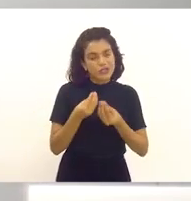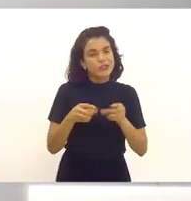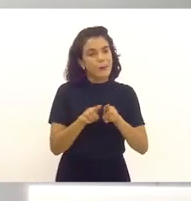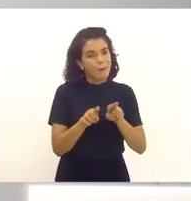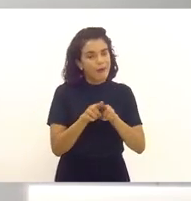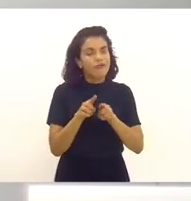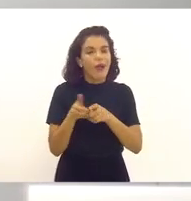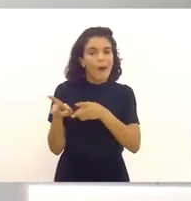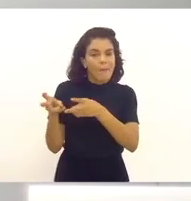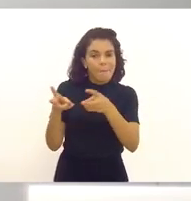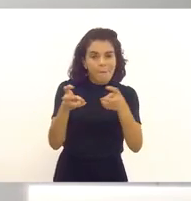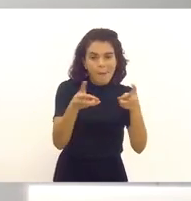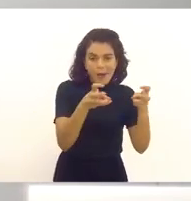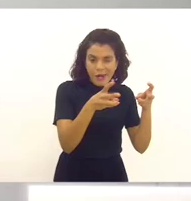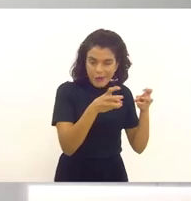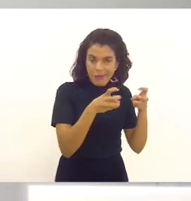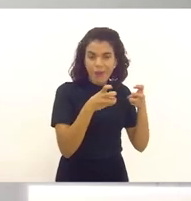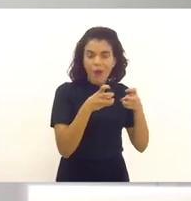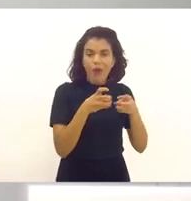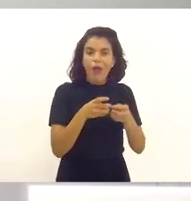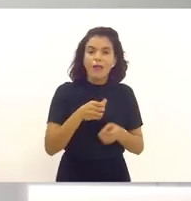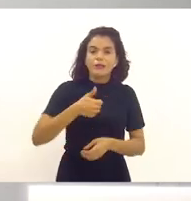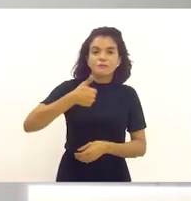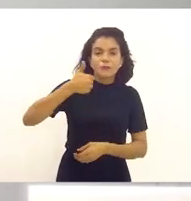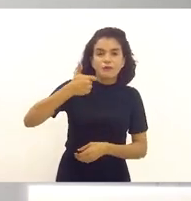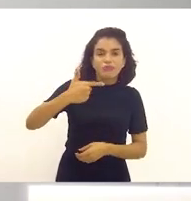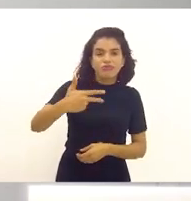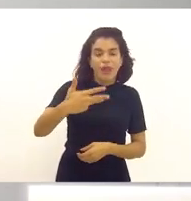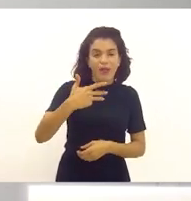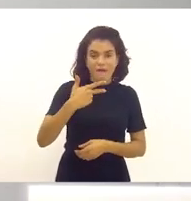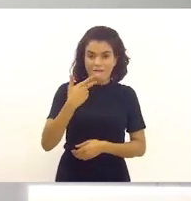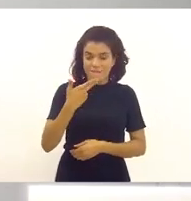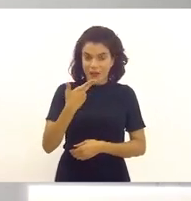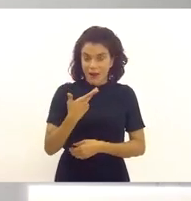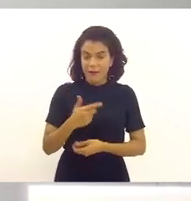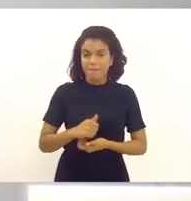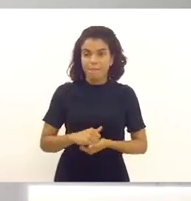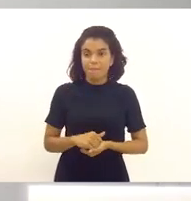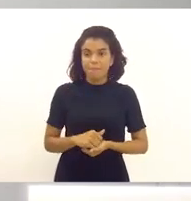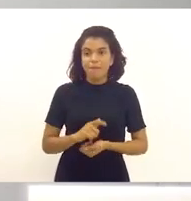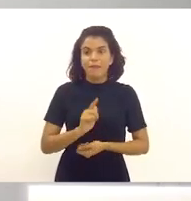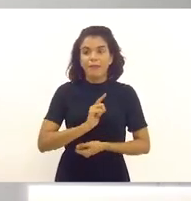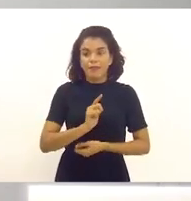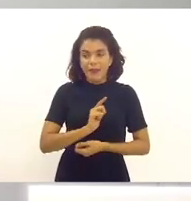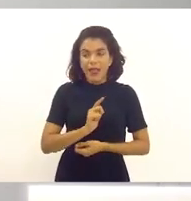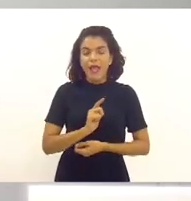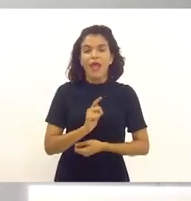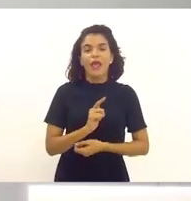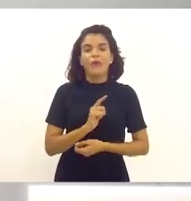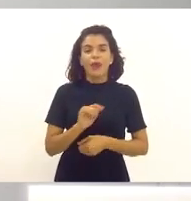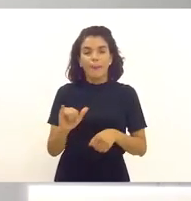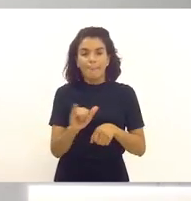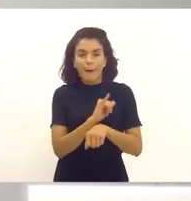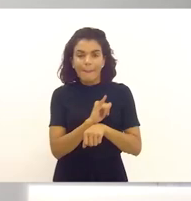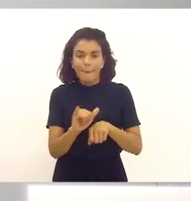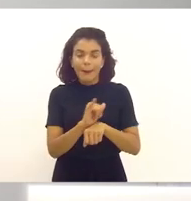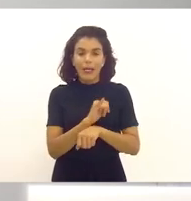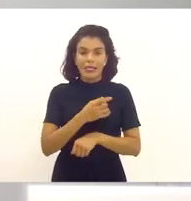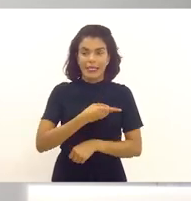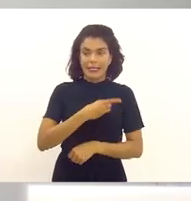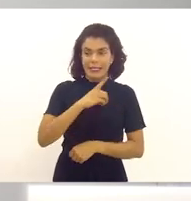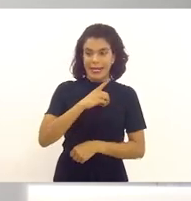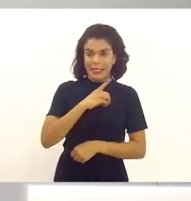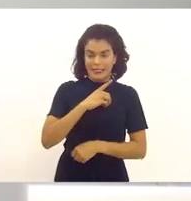também nas falas que me antecederam aqui na mesa Existem muitos subterfúgios que as